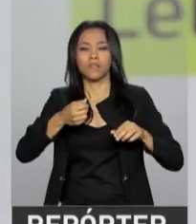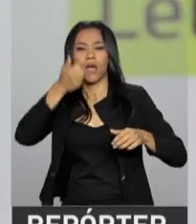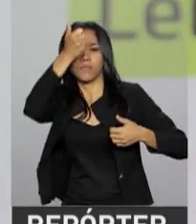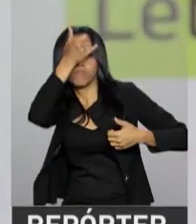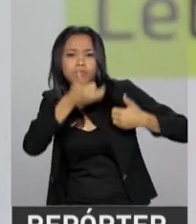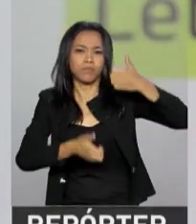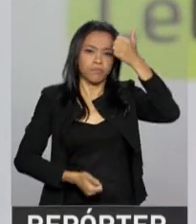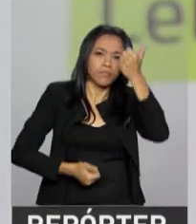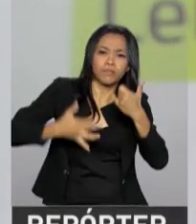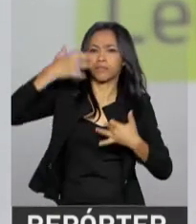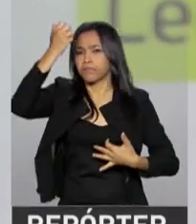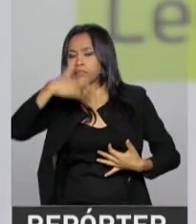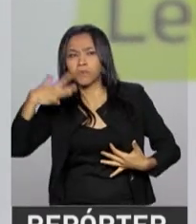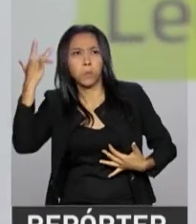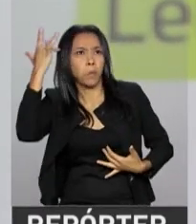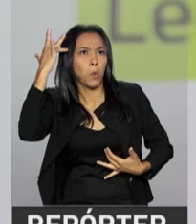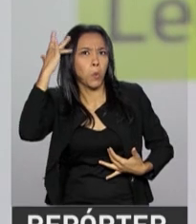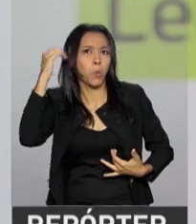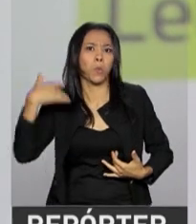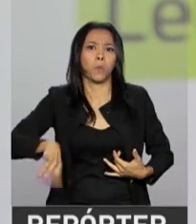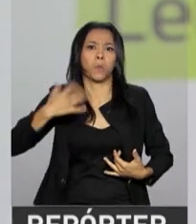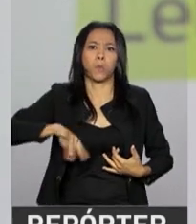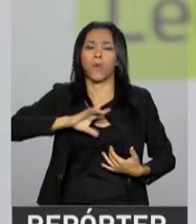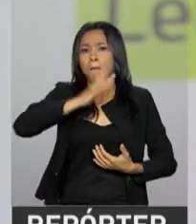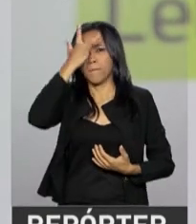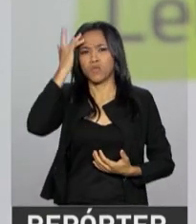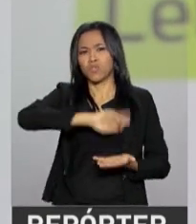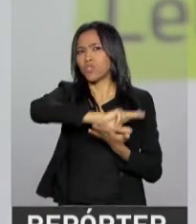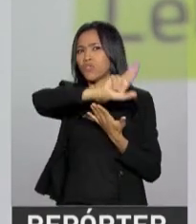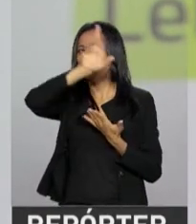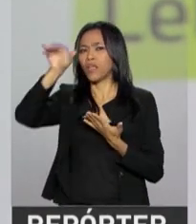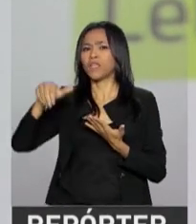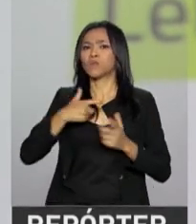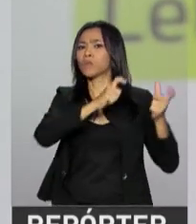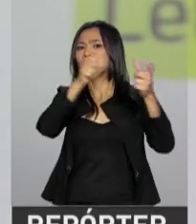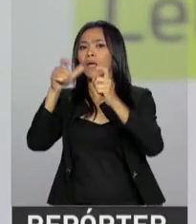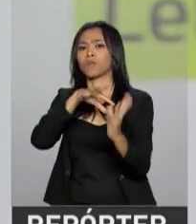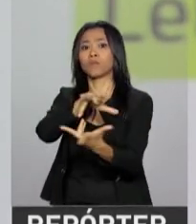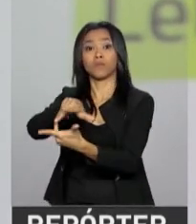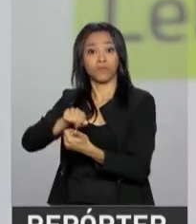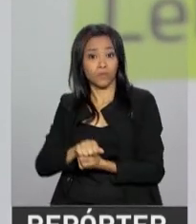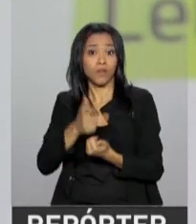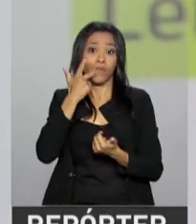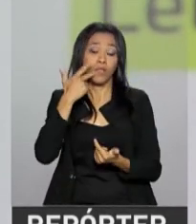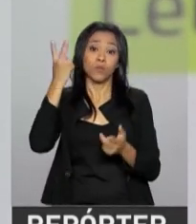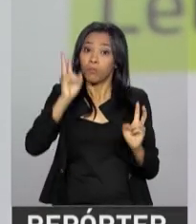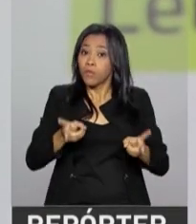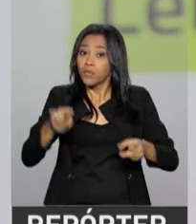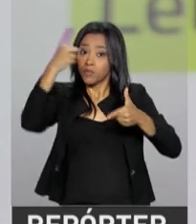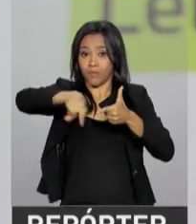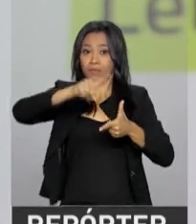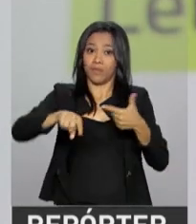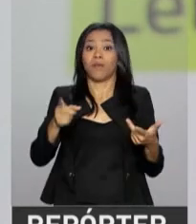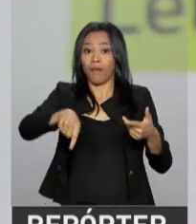painéis de alto nível, muitas pessoas de diferentes partes do mundo falando sobre a problemática da água. Então,